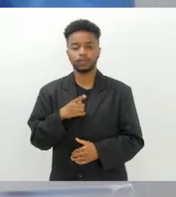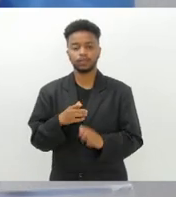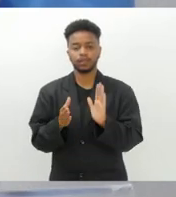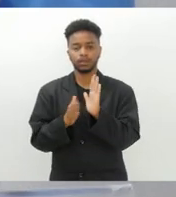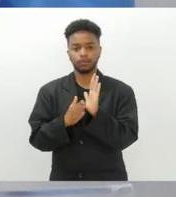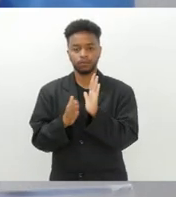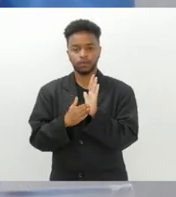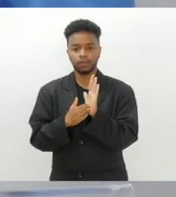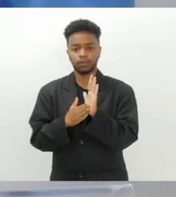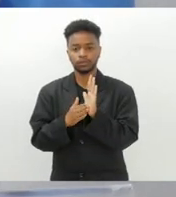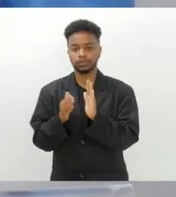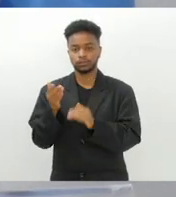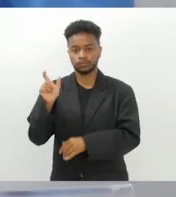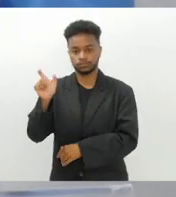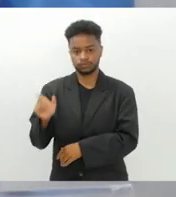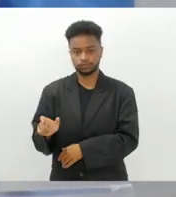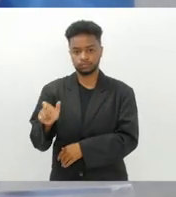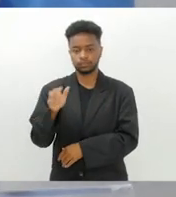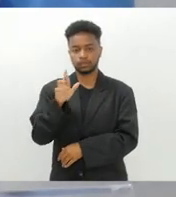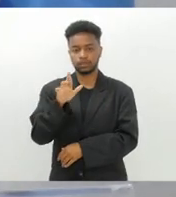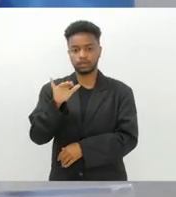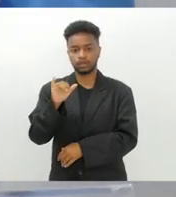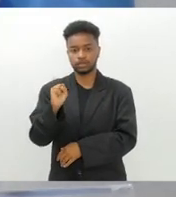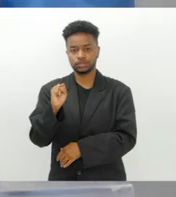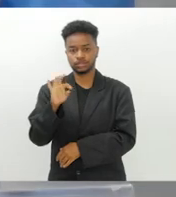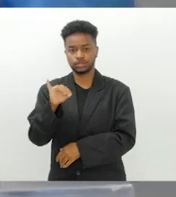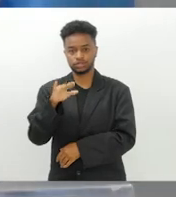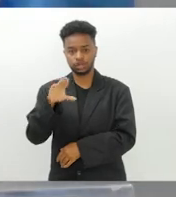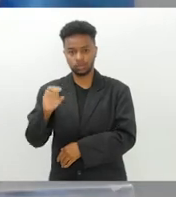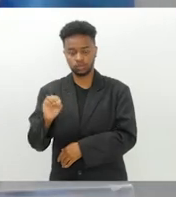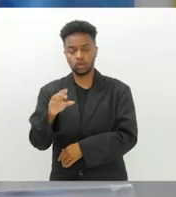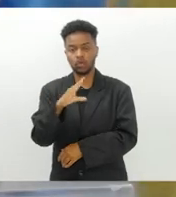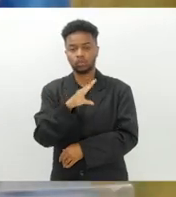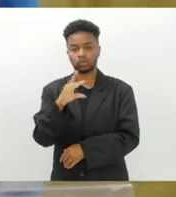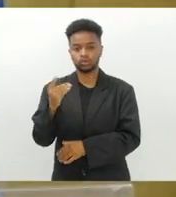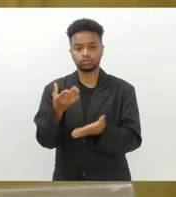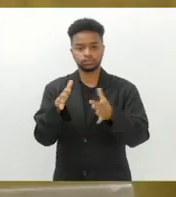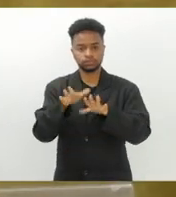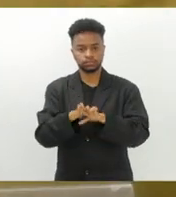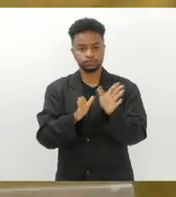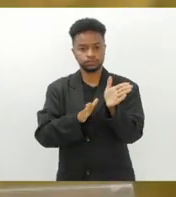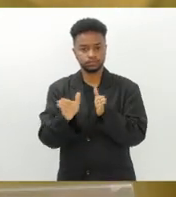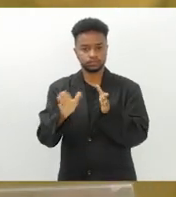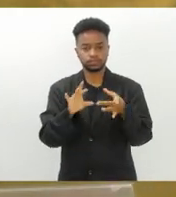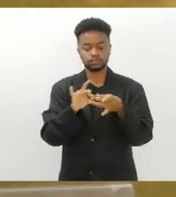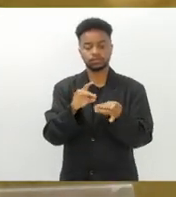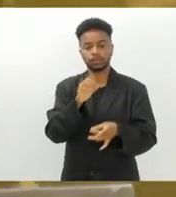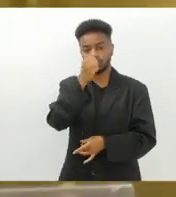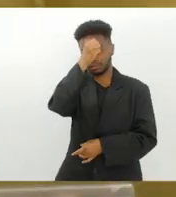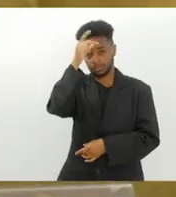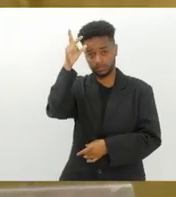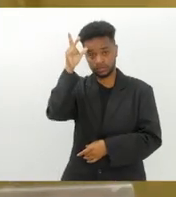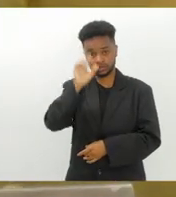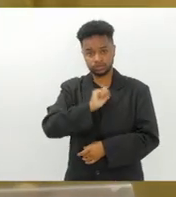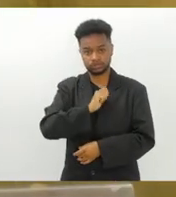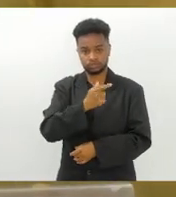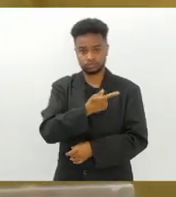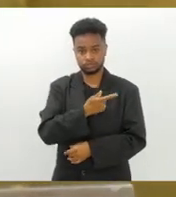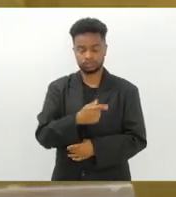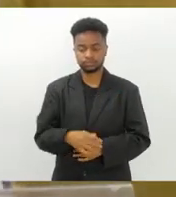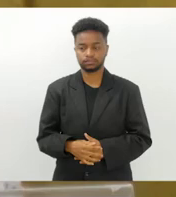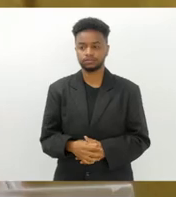o doutor Cristiano, que é coordenador de inclusão e acessibilidade da Prefeitura Municipal de São